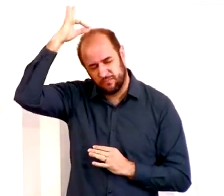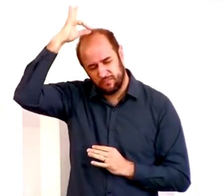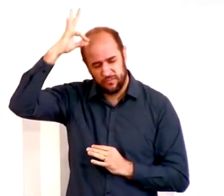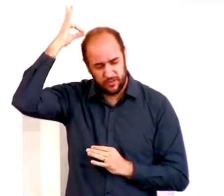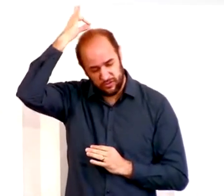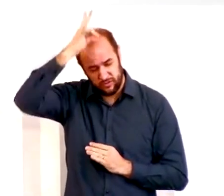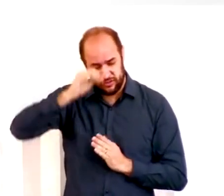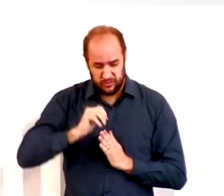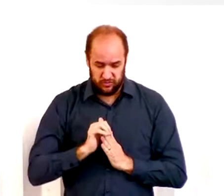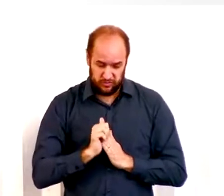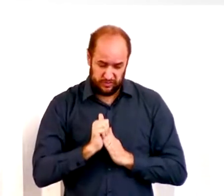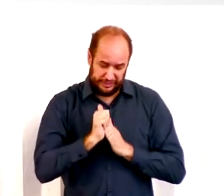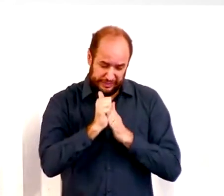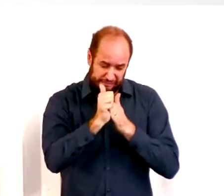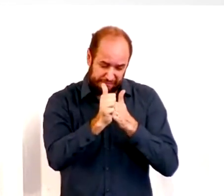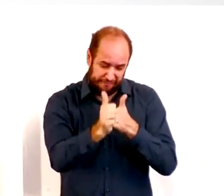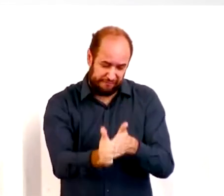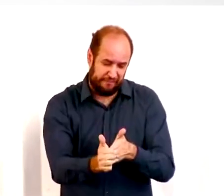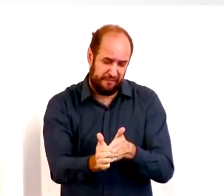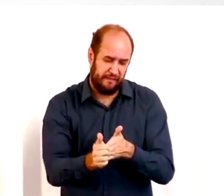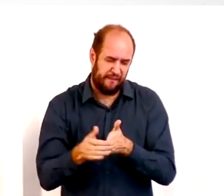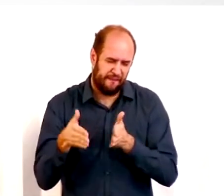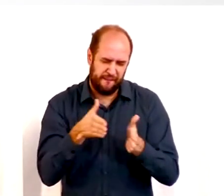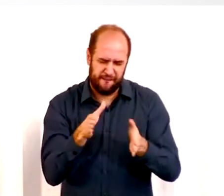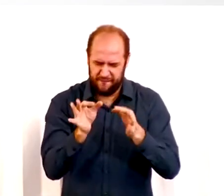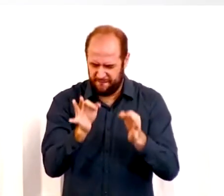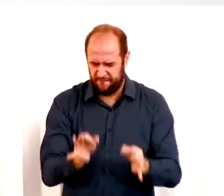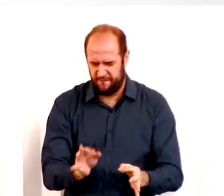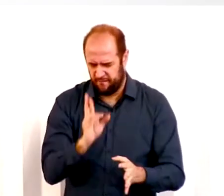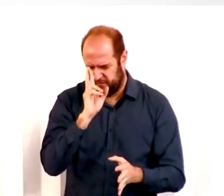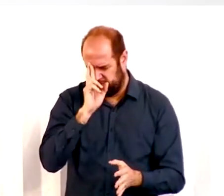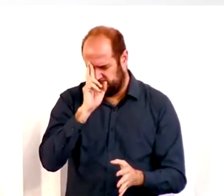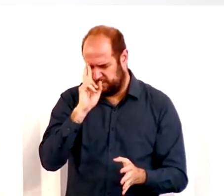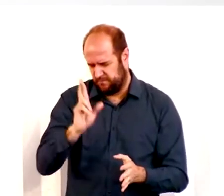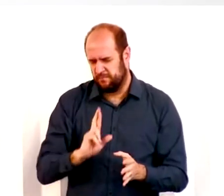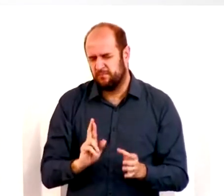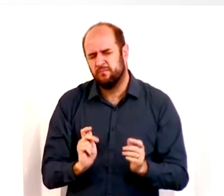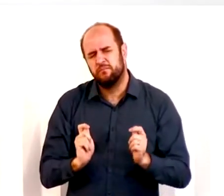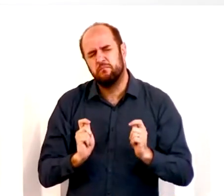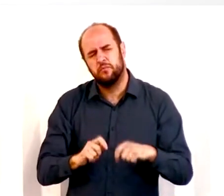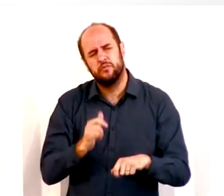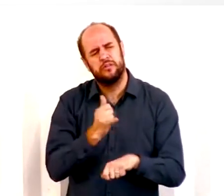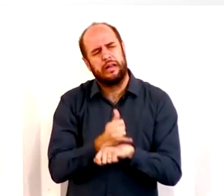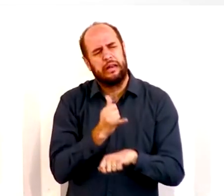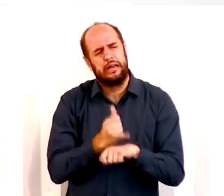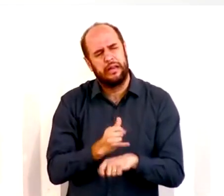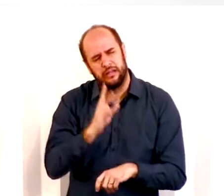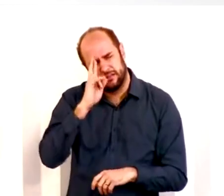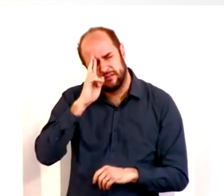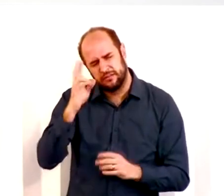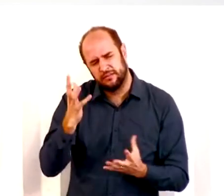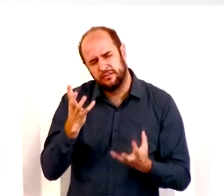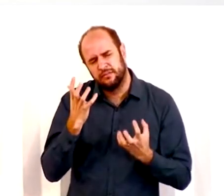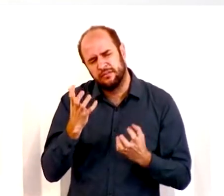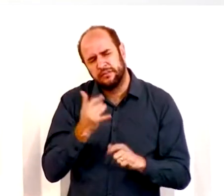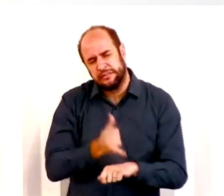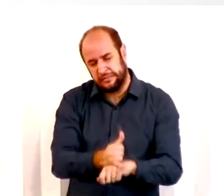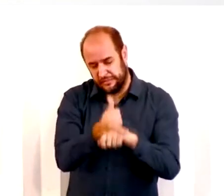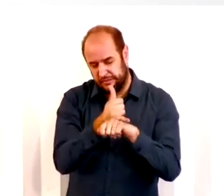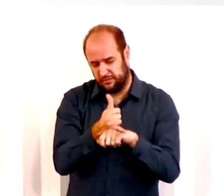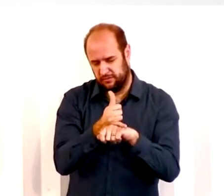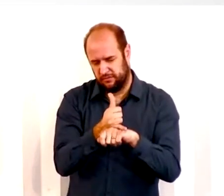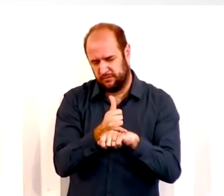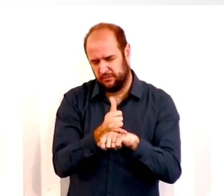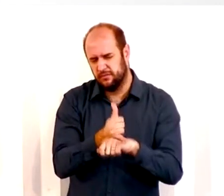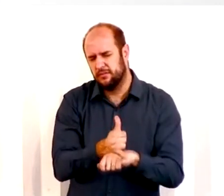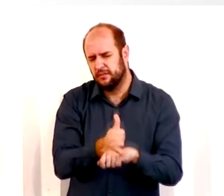nos conduza a uma atitude adequada. Senhor, faz com que os líderes que o Senhor quer